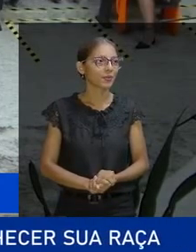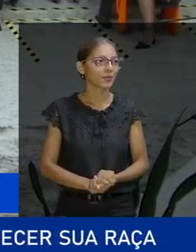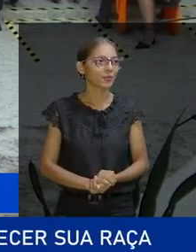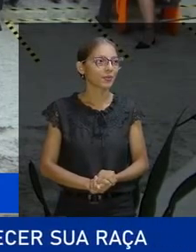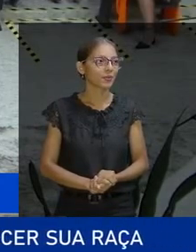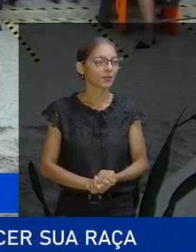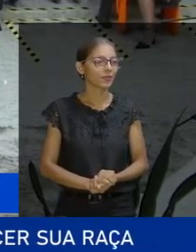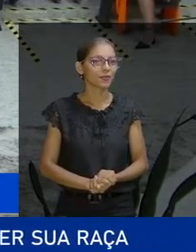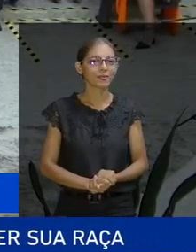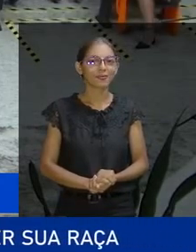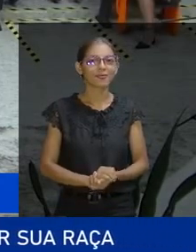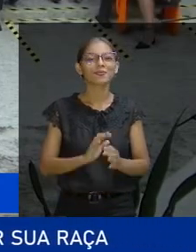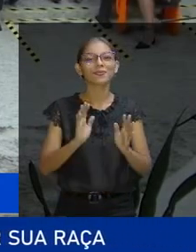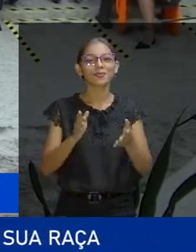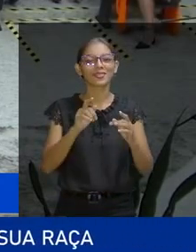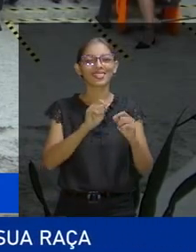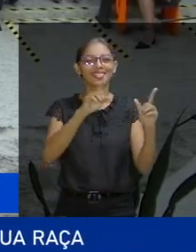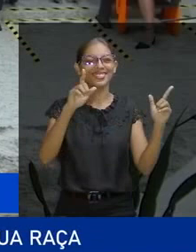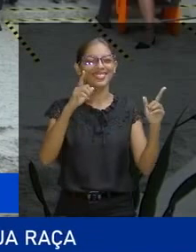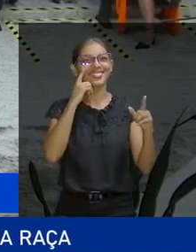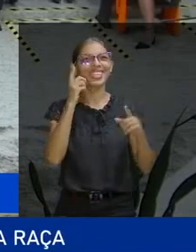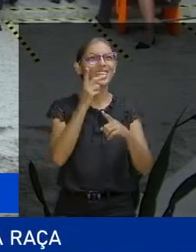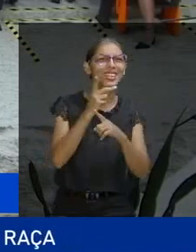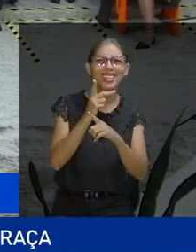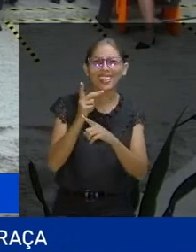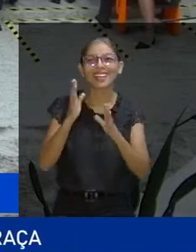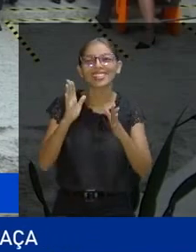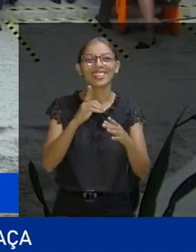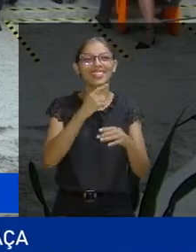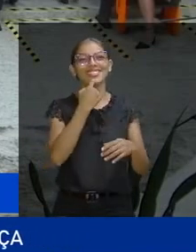Já está. É isso aí.